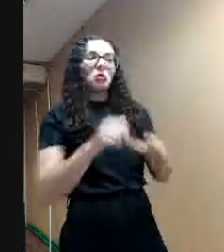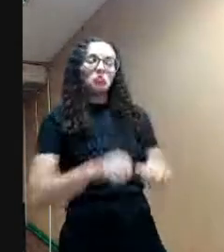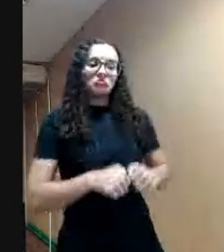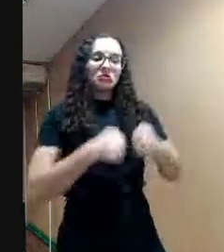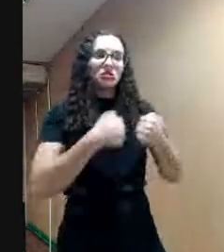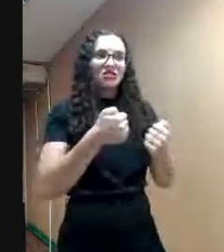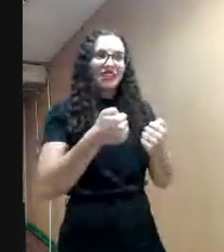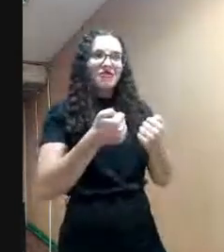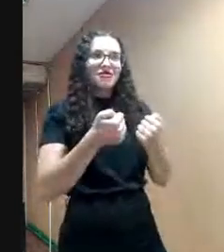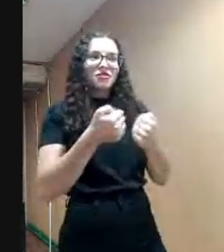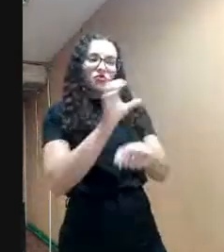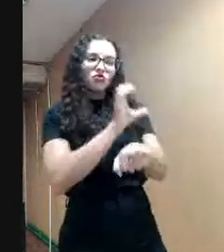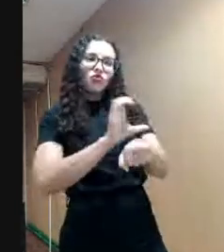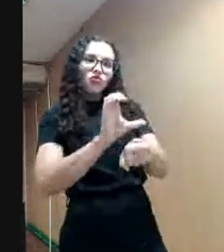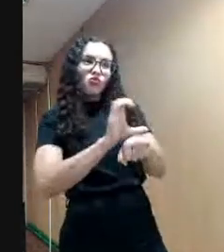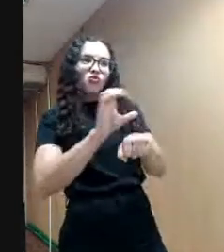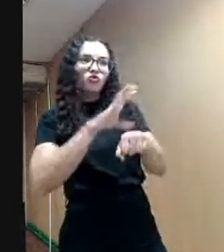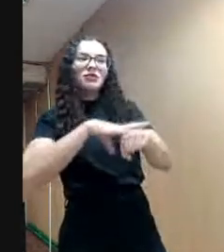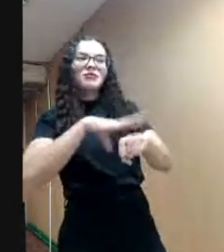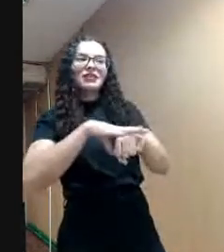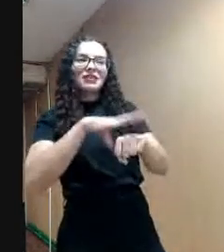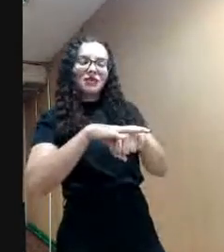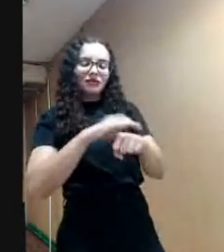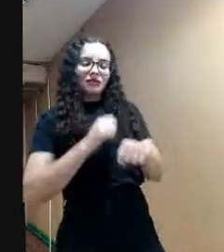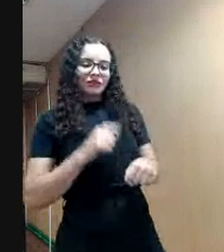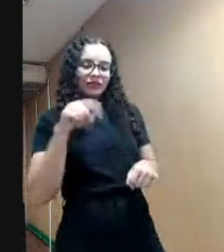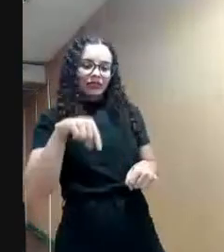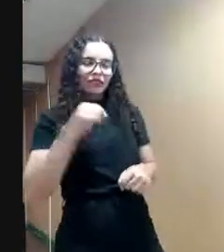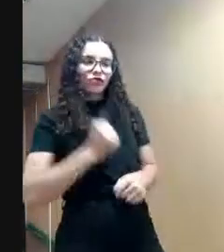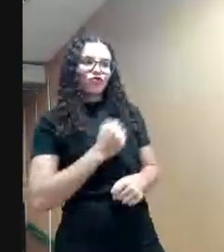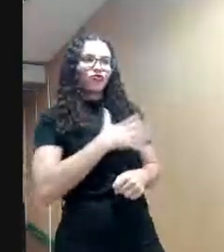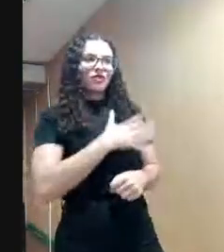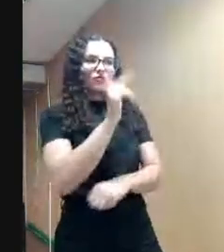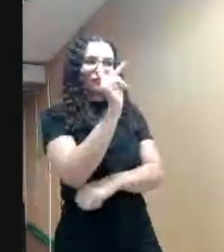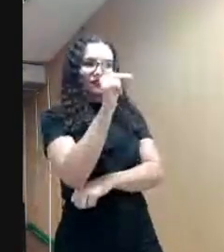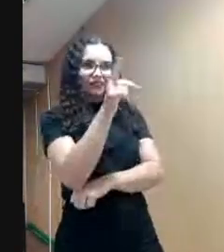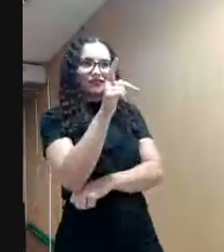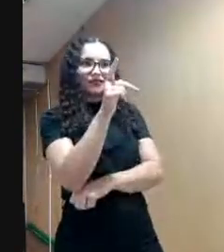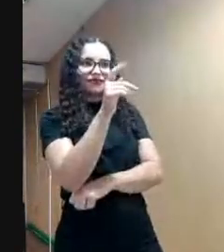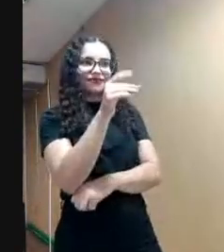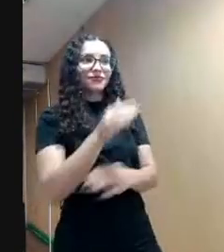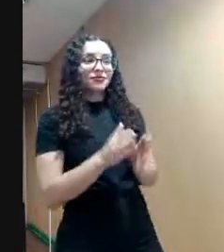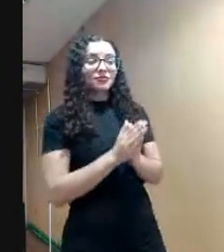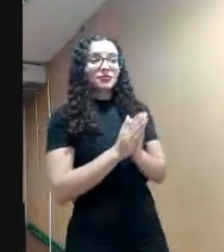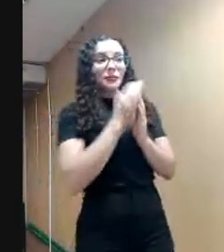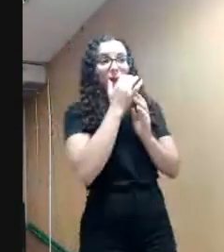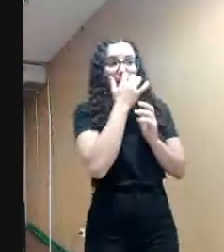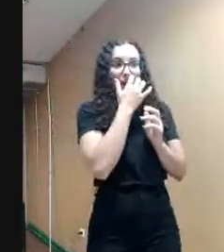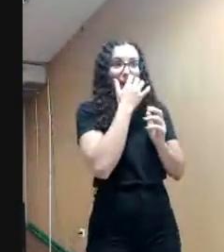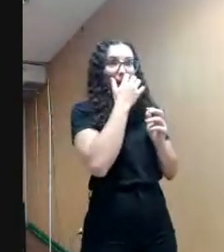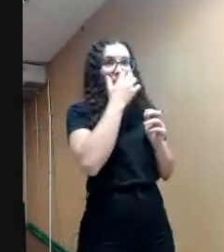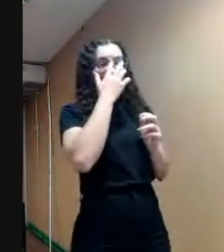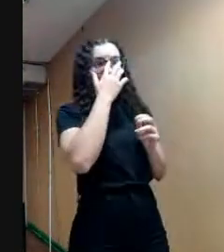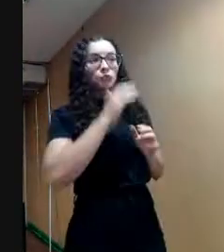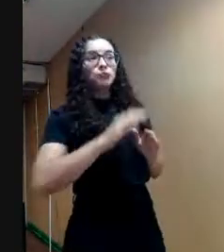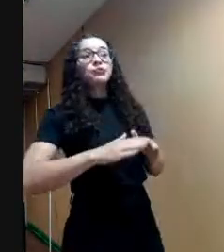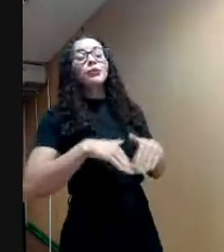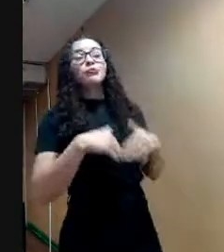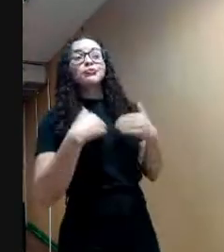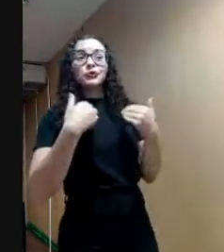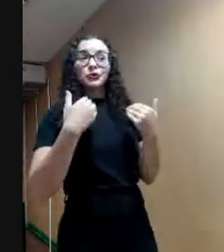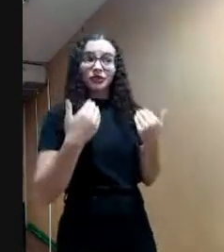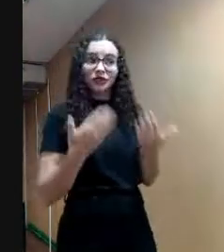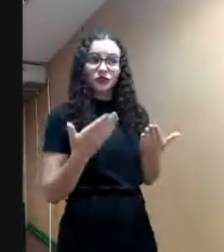licenciatura em matemática do IFPE Campus Pesqueira. Por este e outros nobres